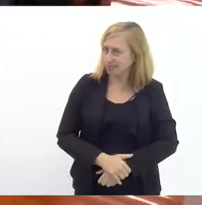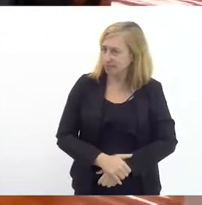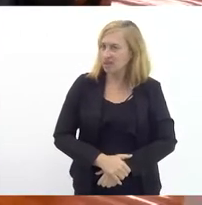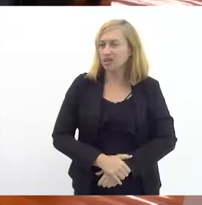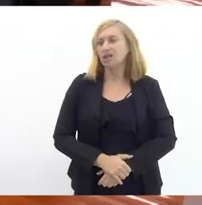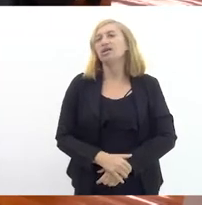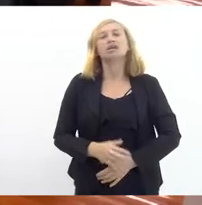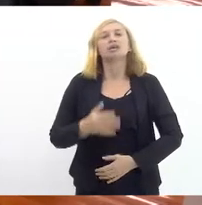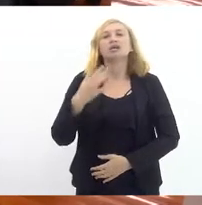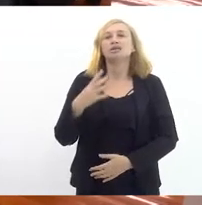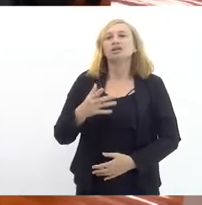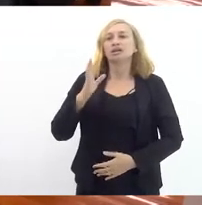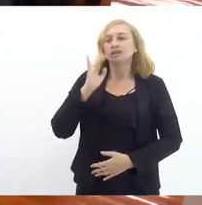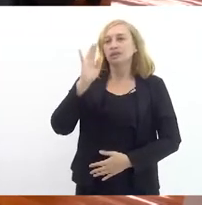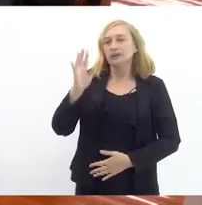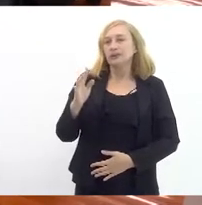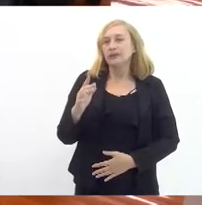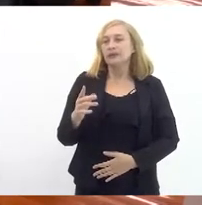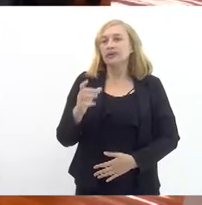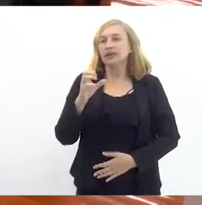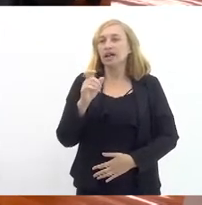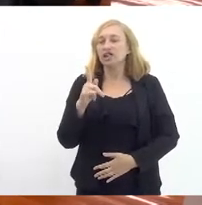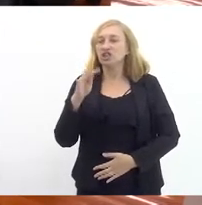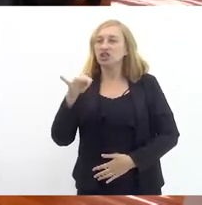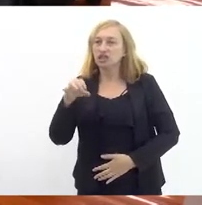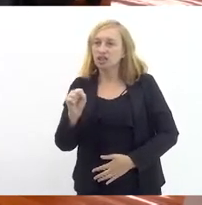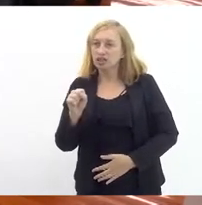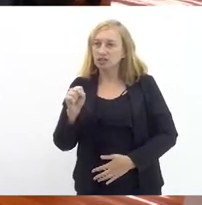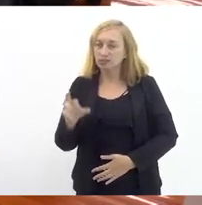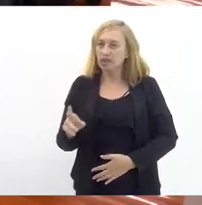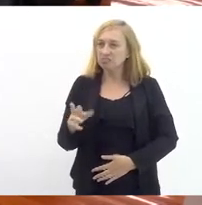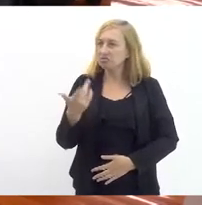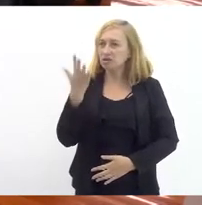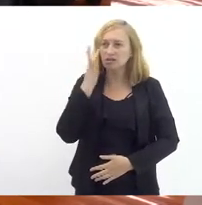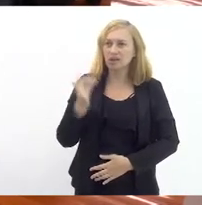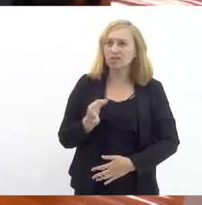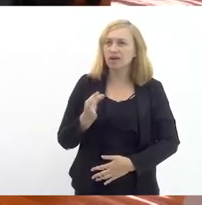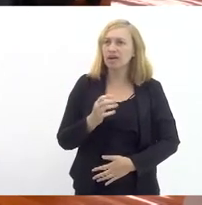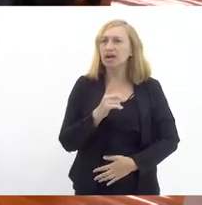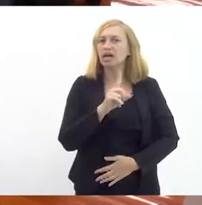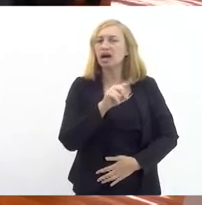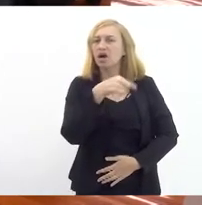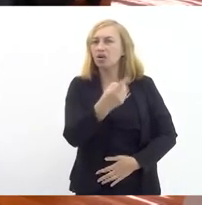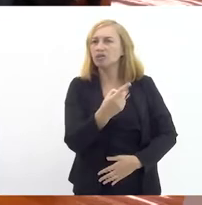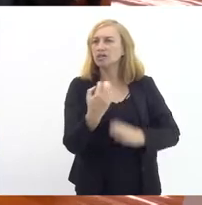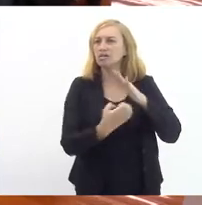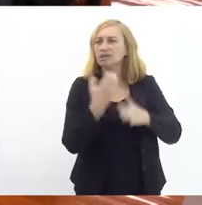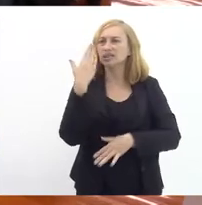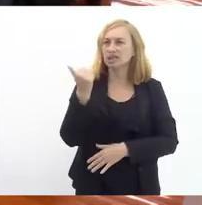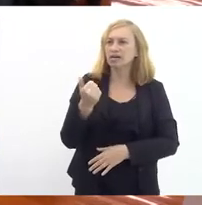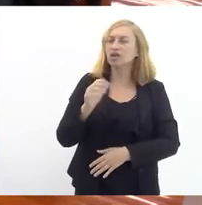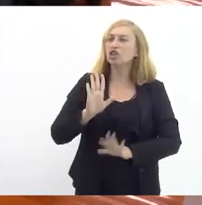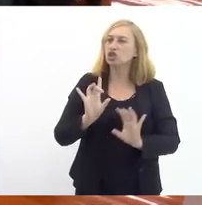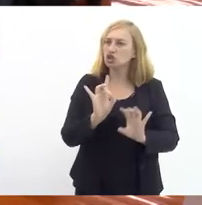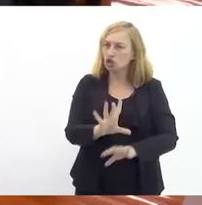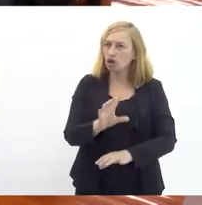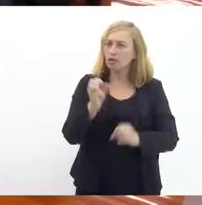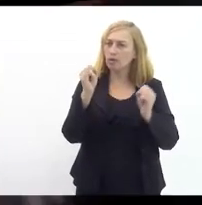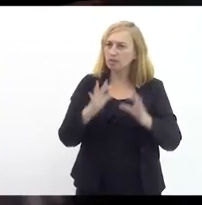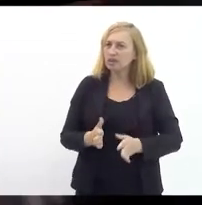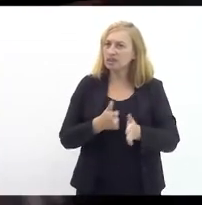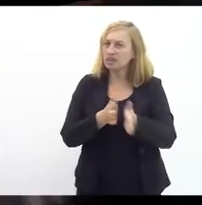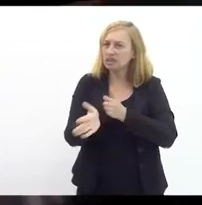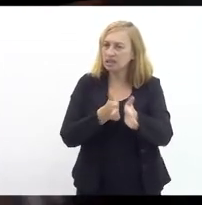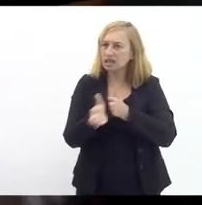Eu imagino que se a Getransp não souber, a Cetrans deve saber, né? Porque alguém tem que saber, né? Só para esclarecer, quando eu digo que são acessíveis,